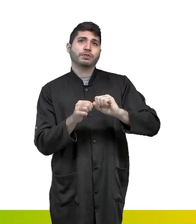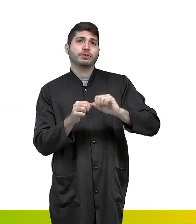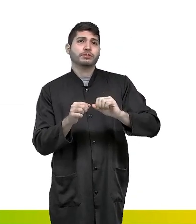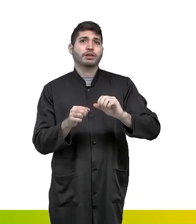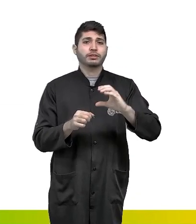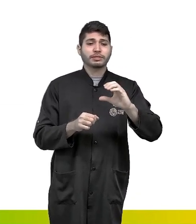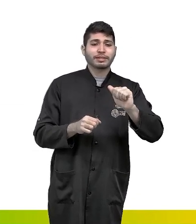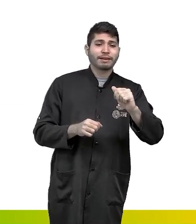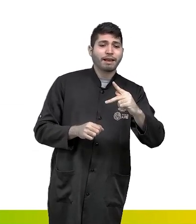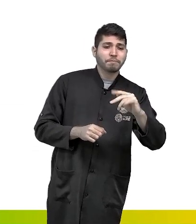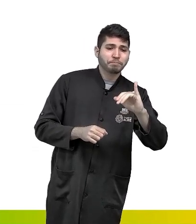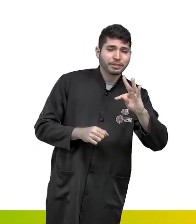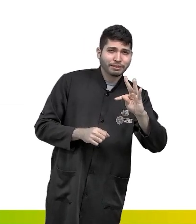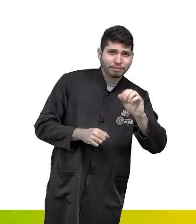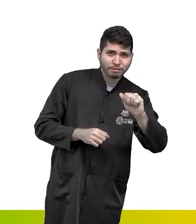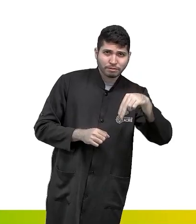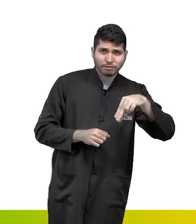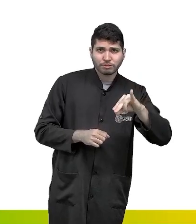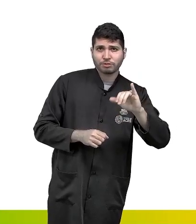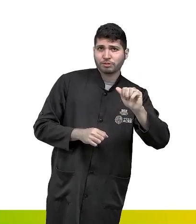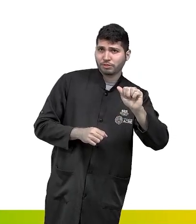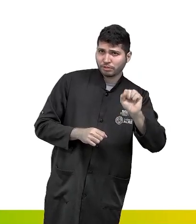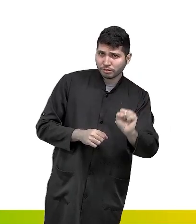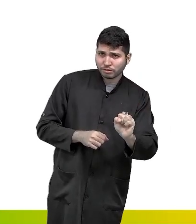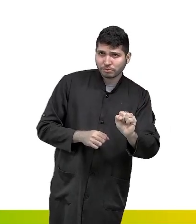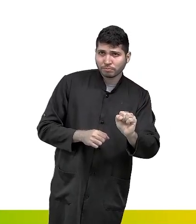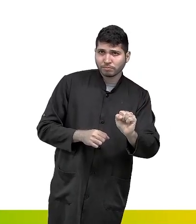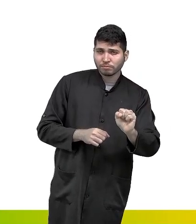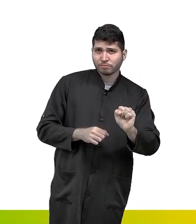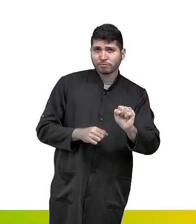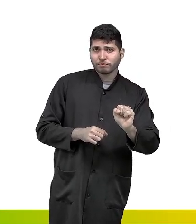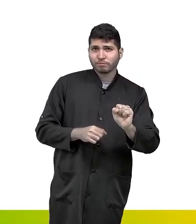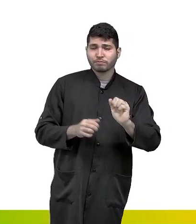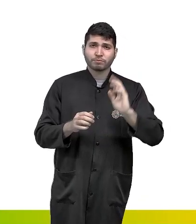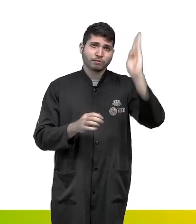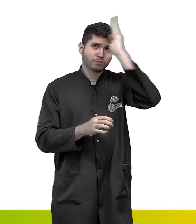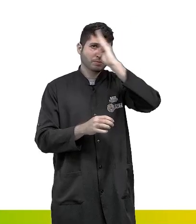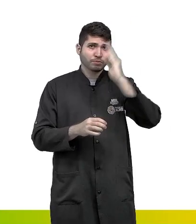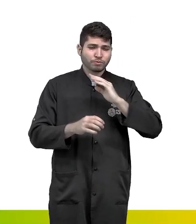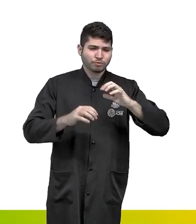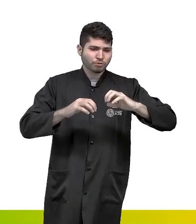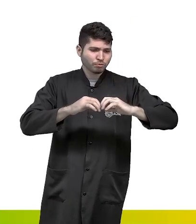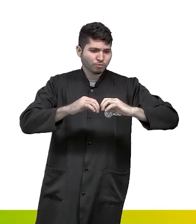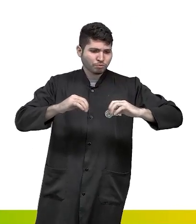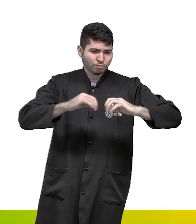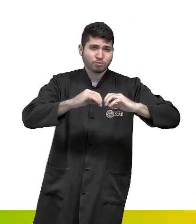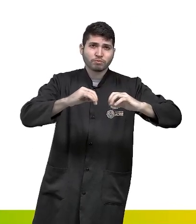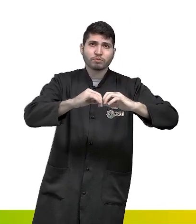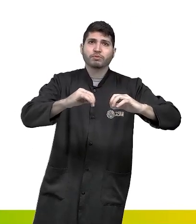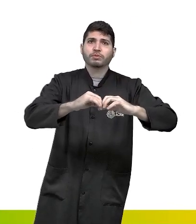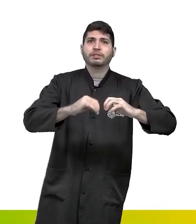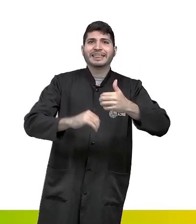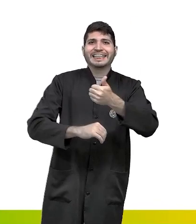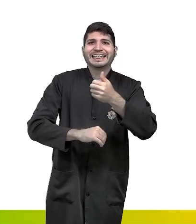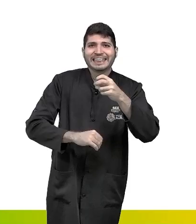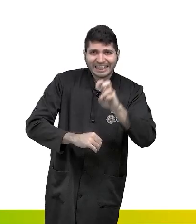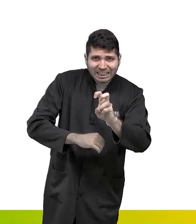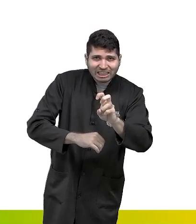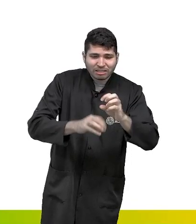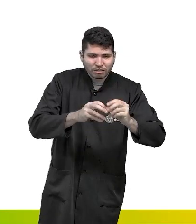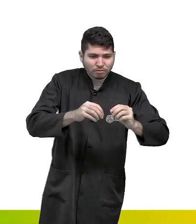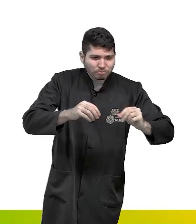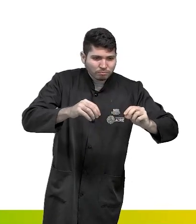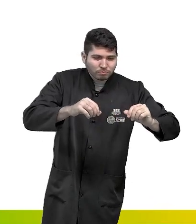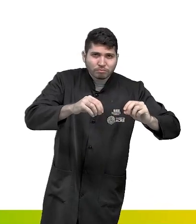É o que nós estamos vendo aqui no mapa que eu estou apresentando para vocês. O Brasil foi dividido em 15 lotes de terras. As